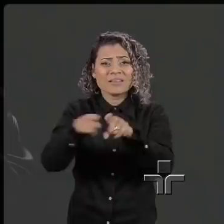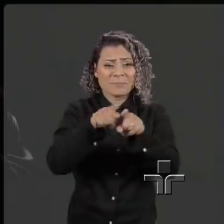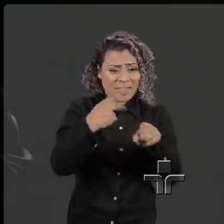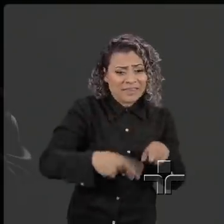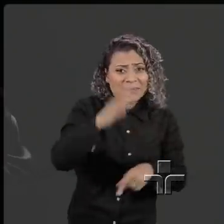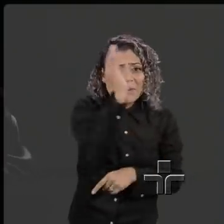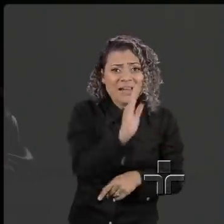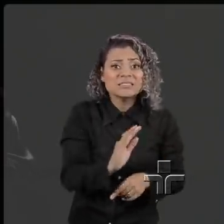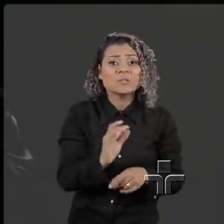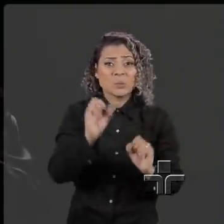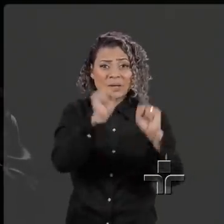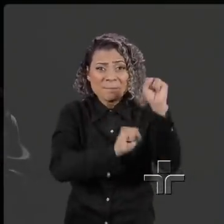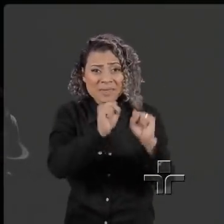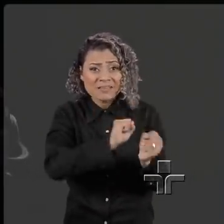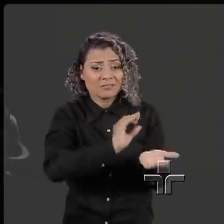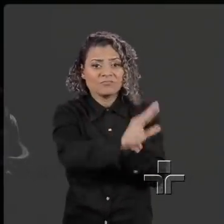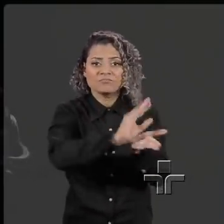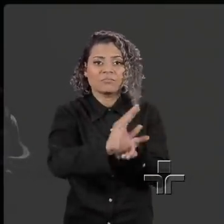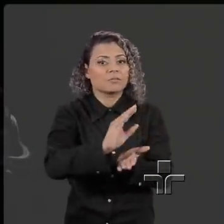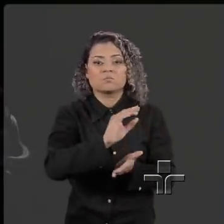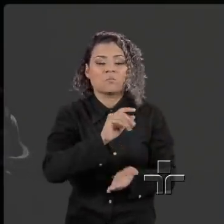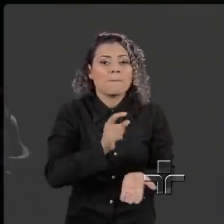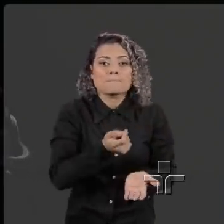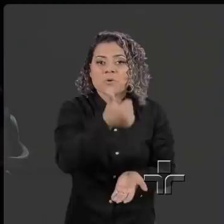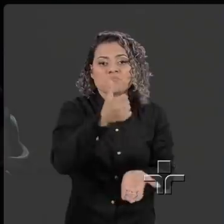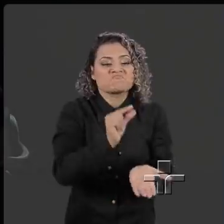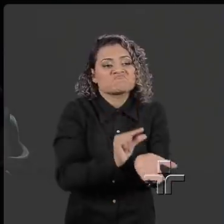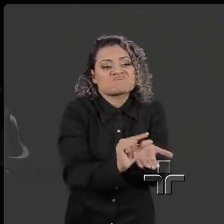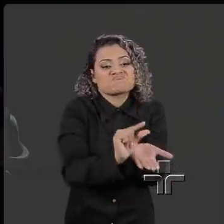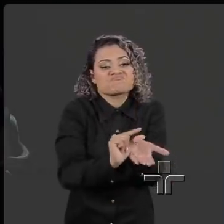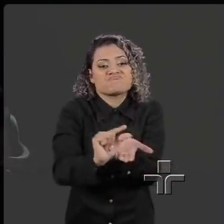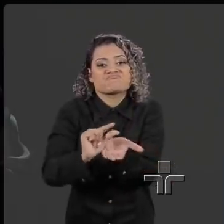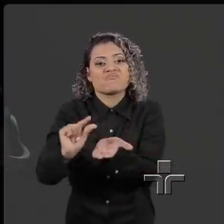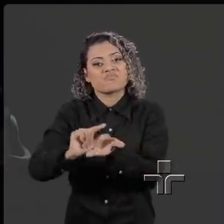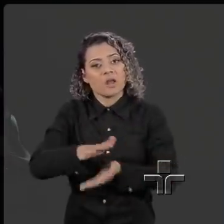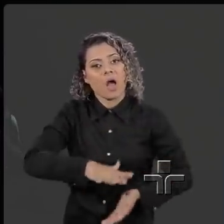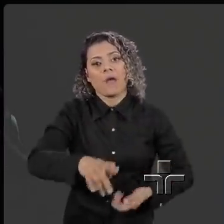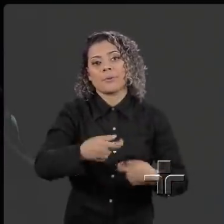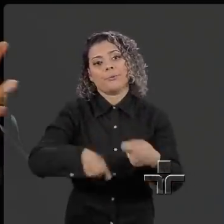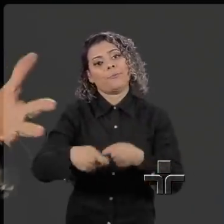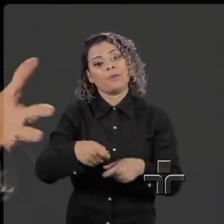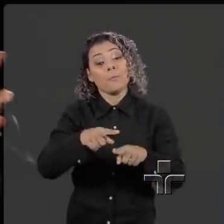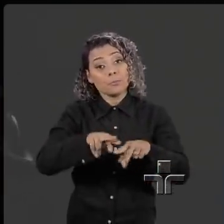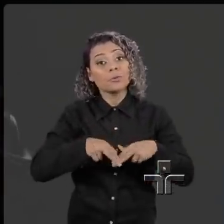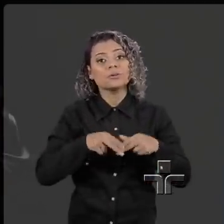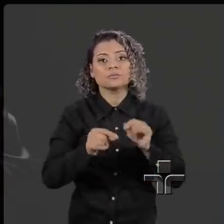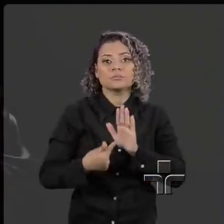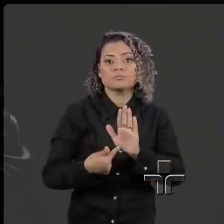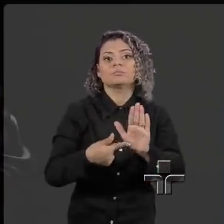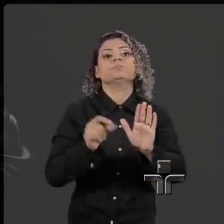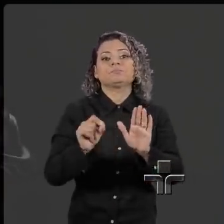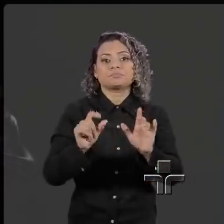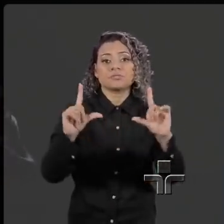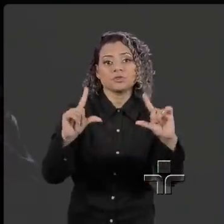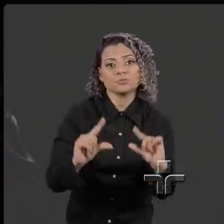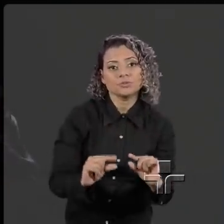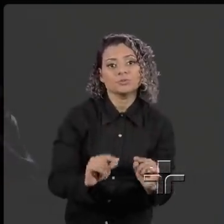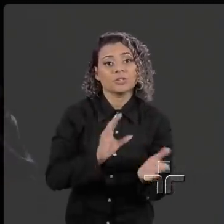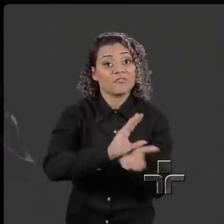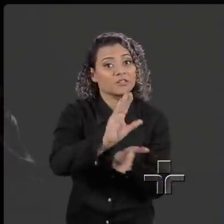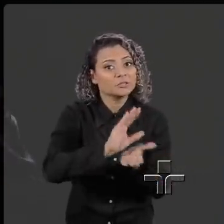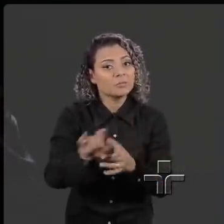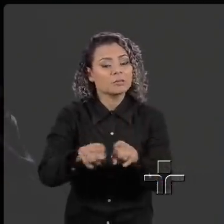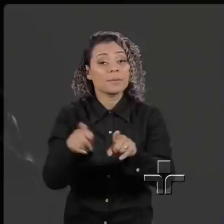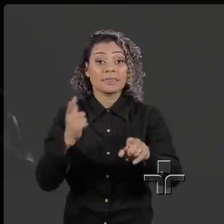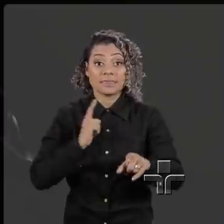e acabou predominando uma visão mais pessimista com relação à economia. Isso, reduzindo o consumo, reduzindo o investimento, você teve